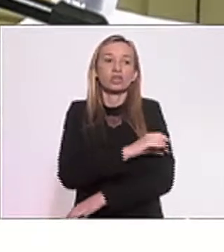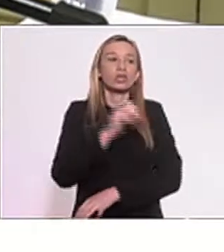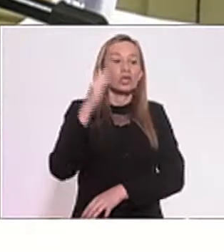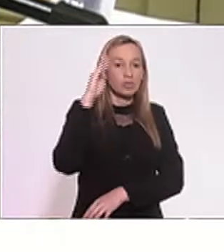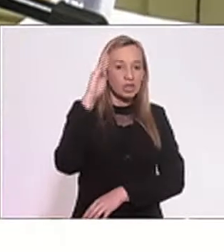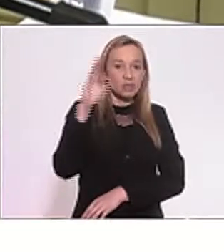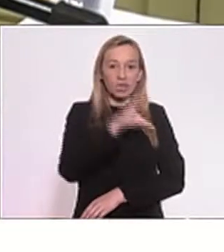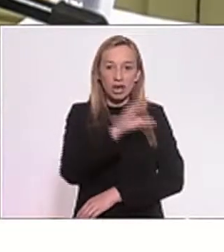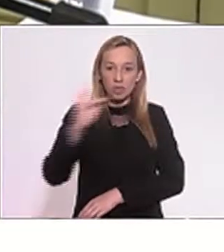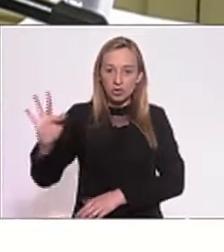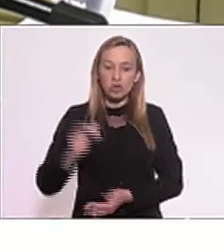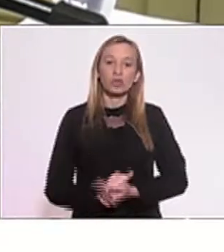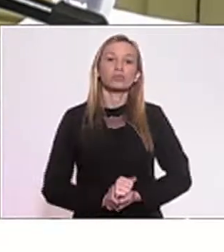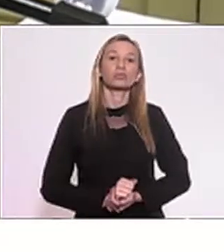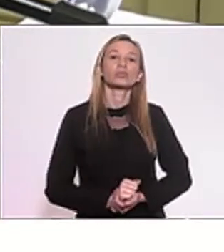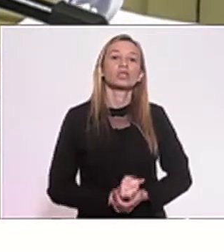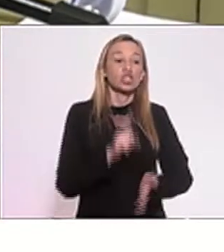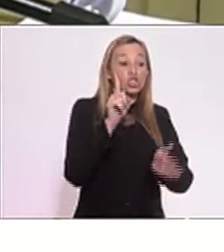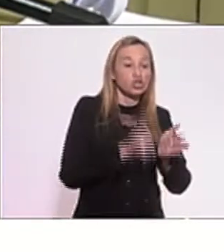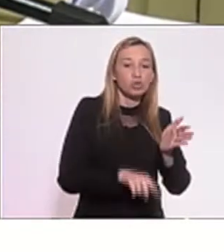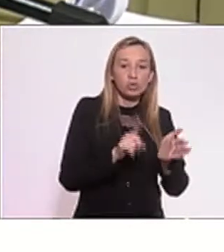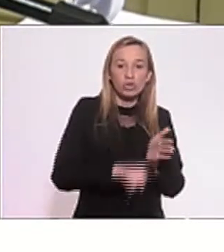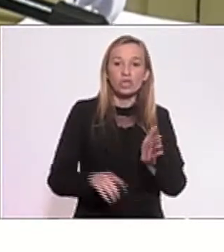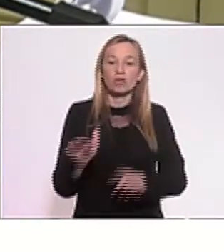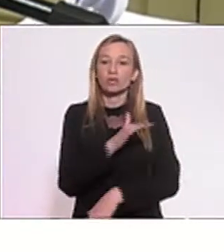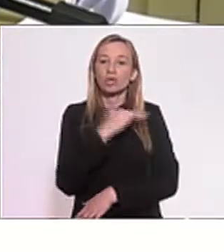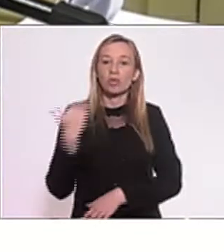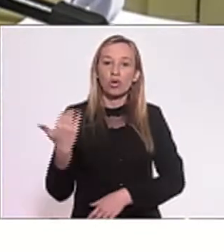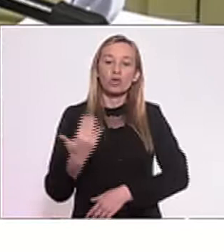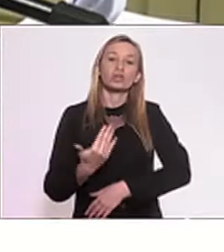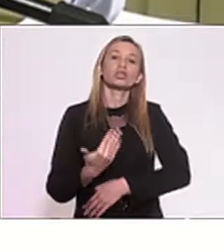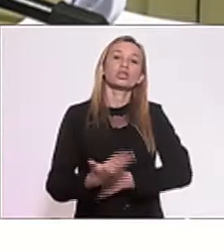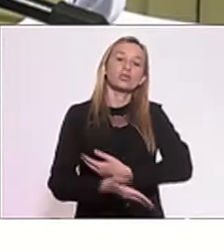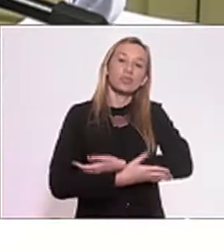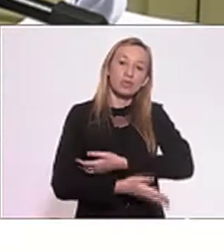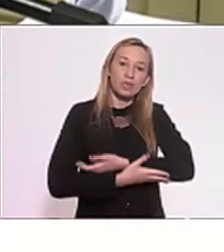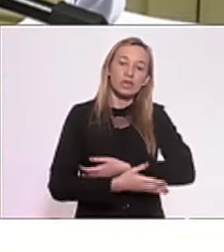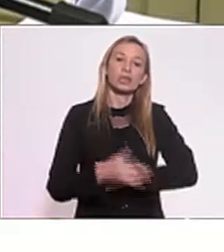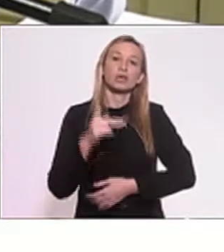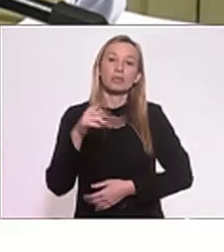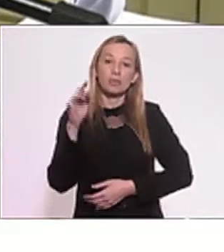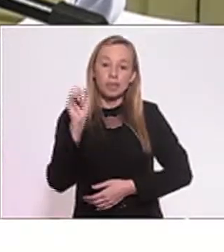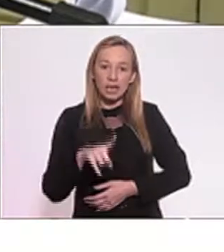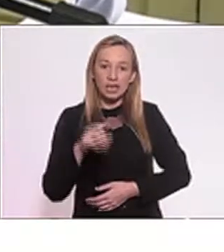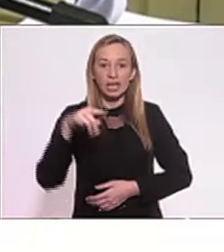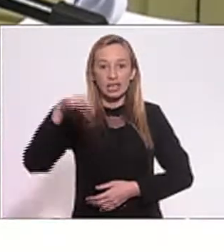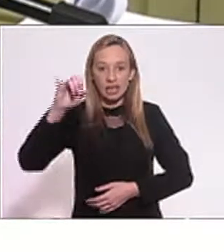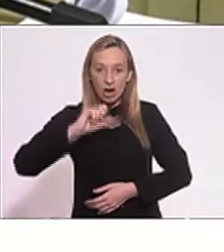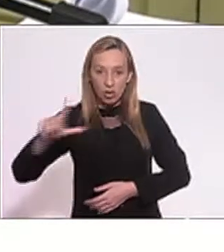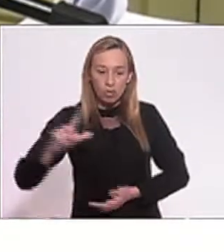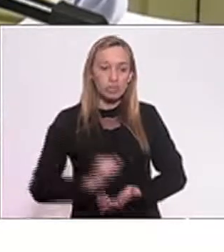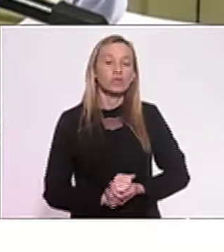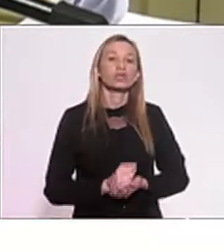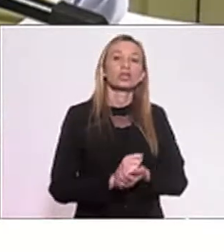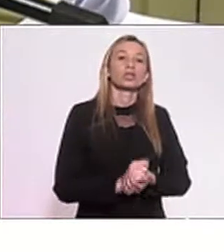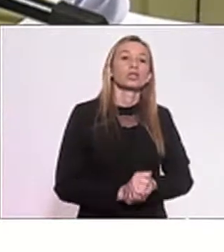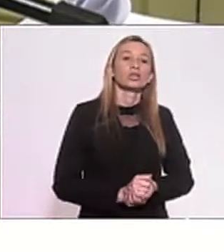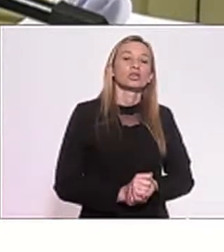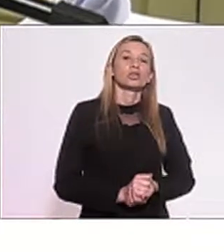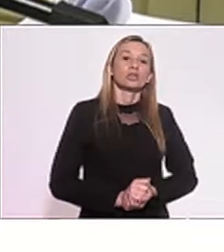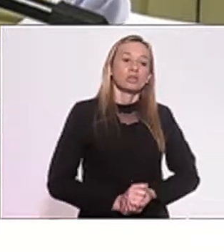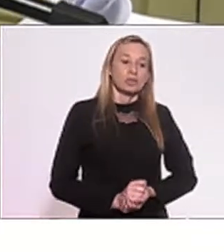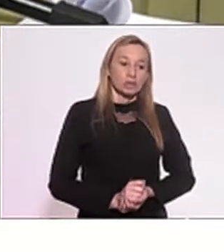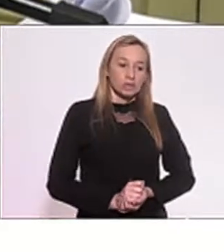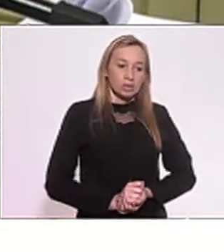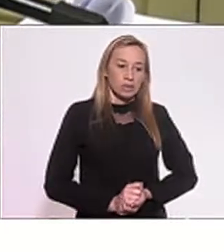Frio, com vista da redução do índice de mortalidade fetal e perinatal. Recomenda-se a implementação de um colegiado